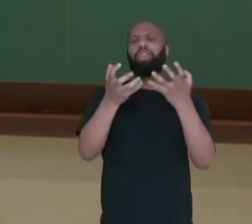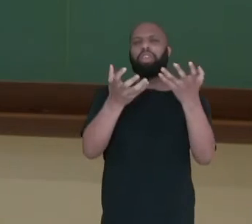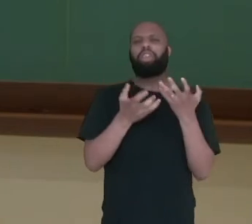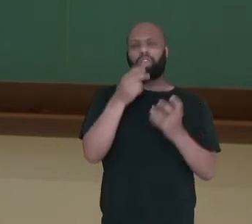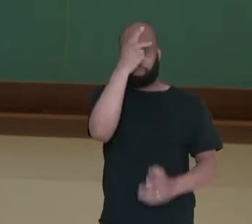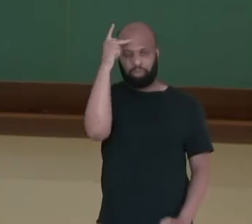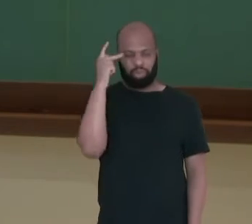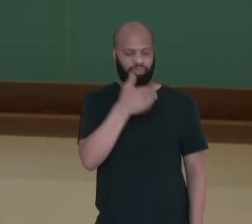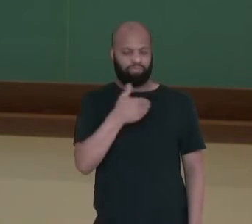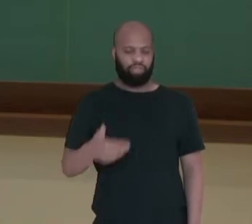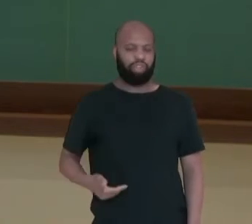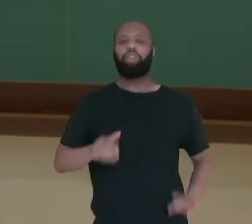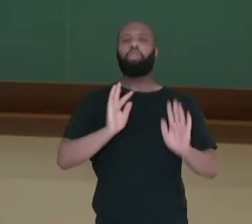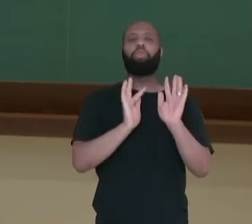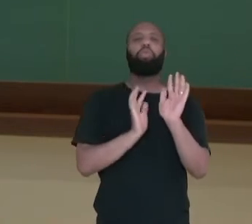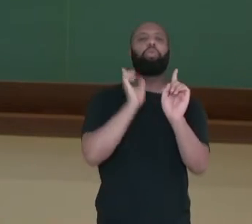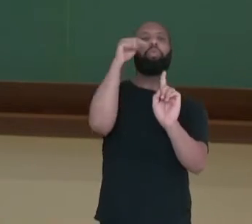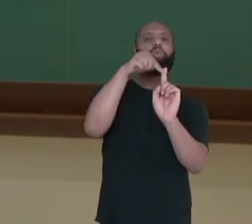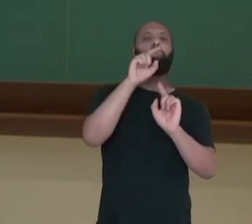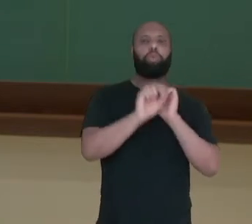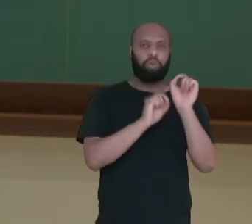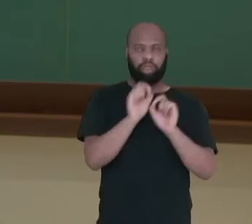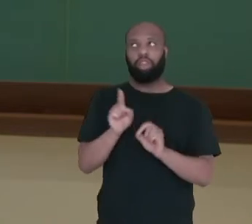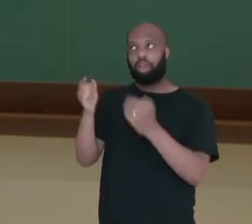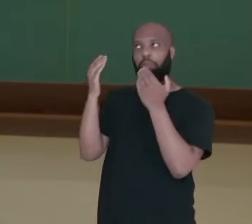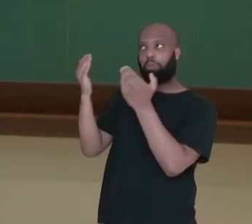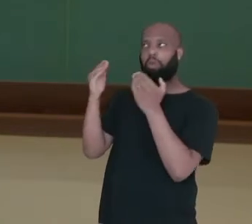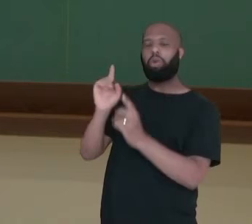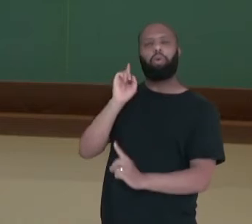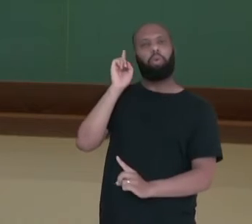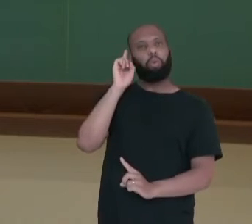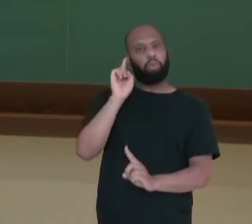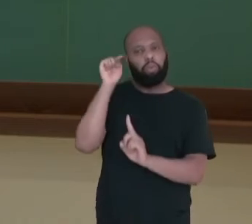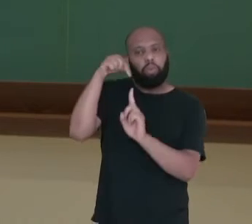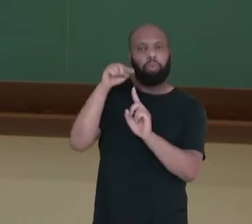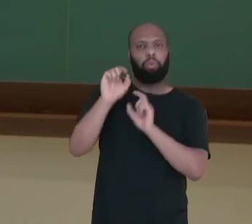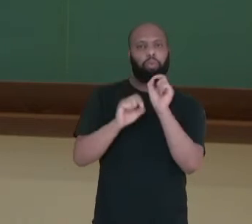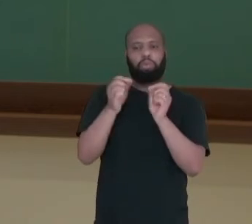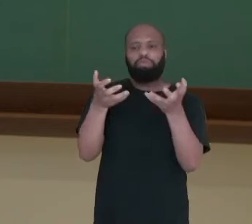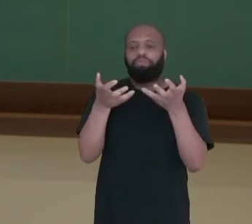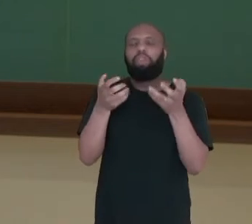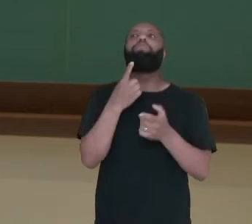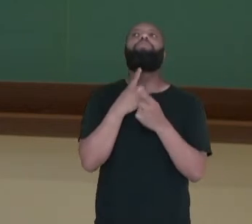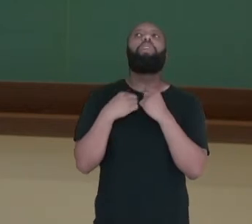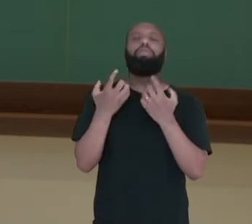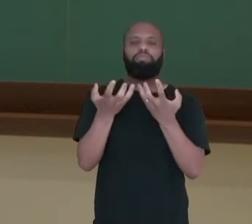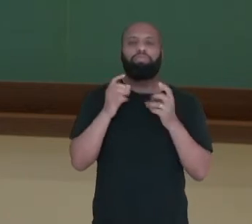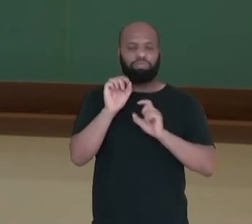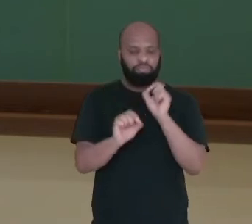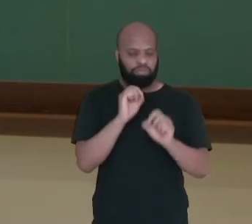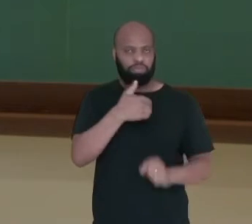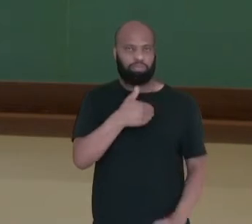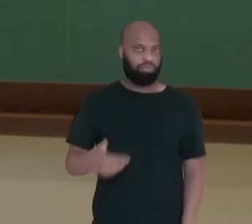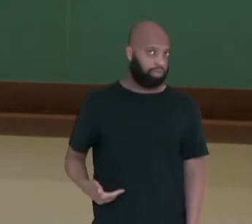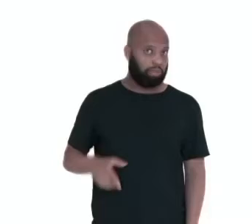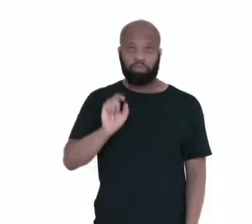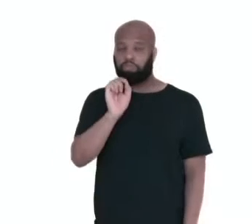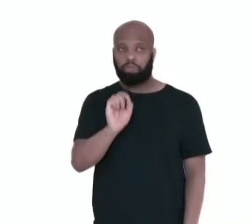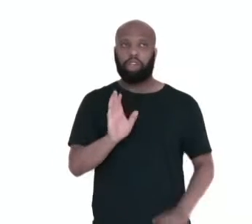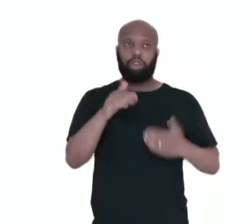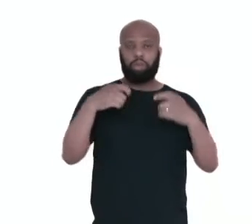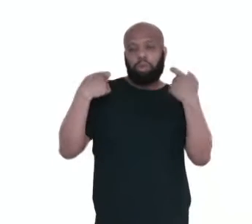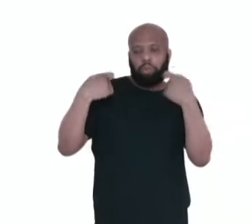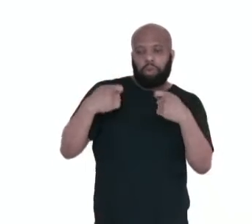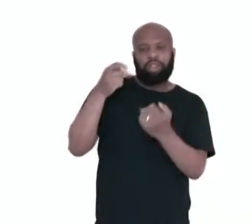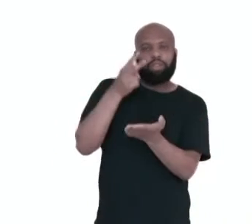o Maquiavel faz lá na sua obra. Qual que é a intenção? O que que almeja, né? O que quer um governante? É